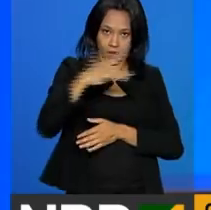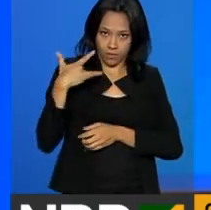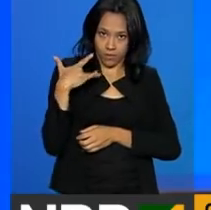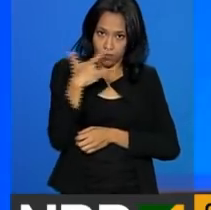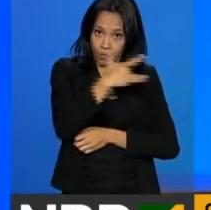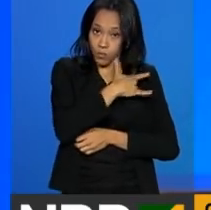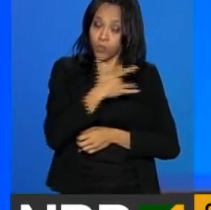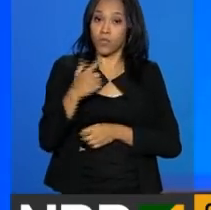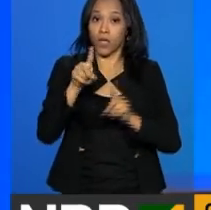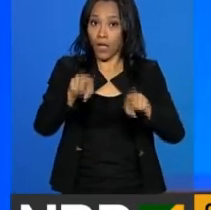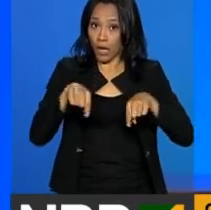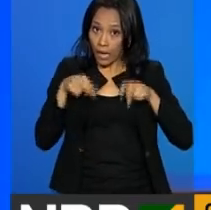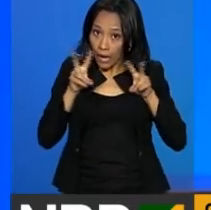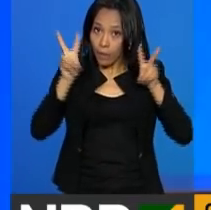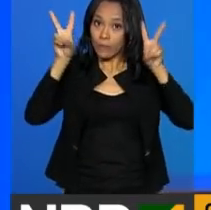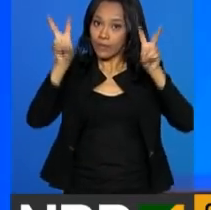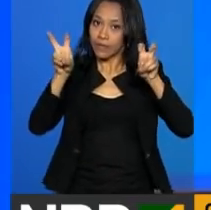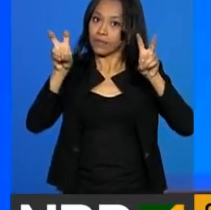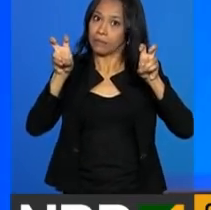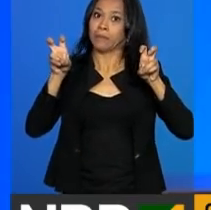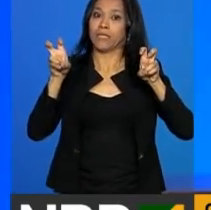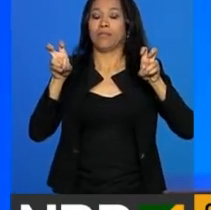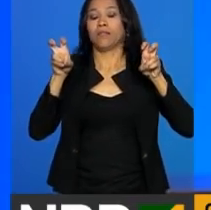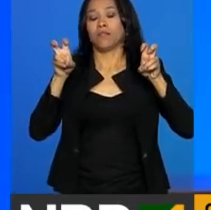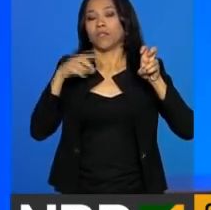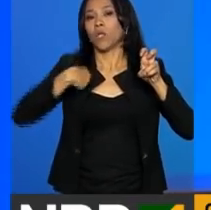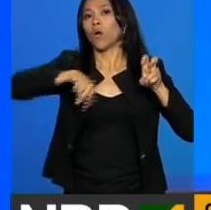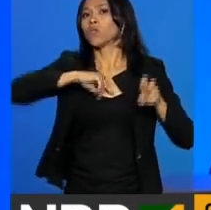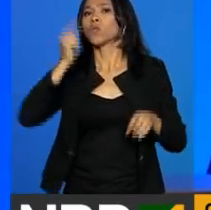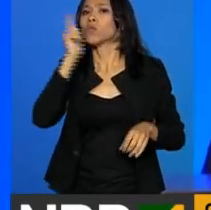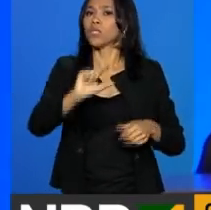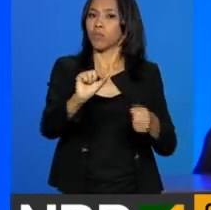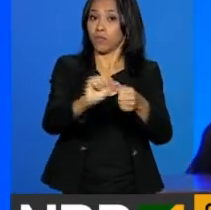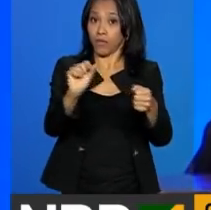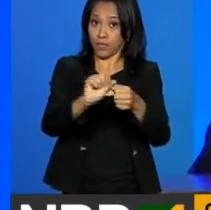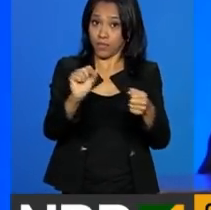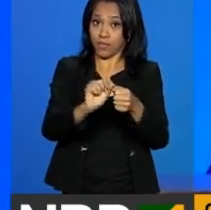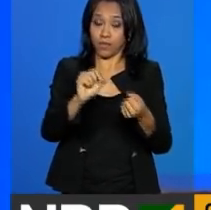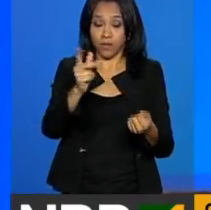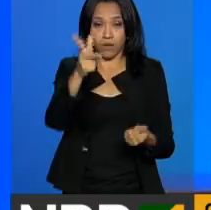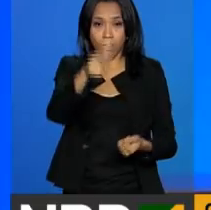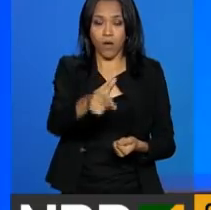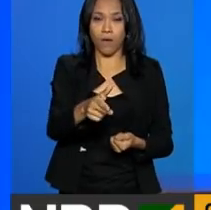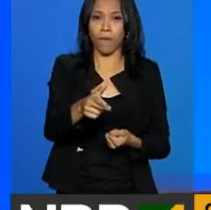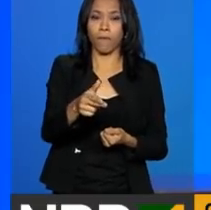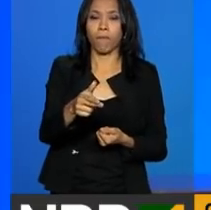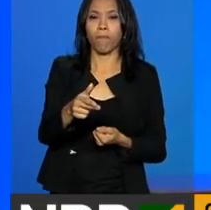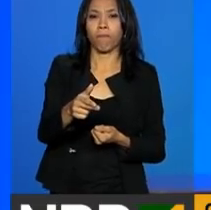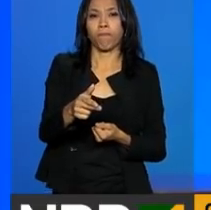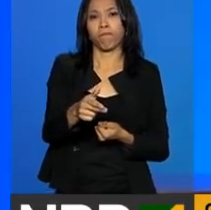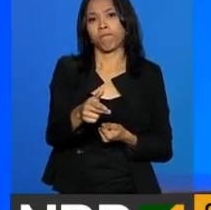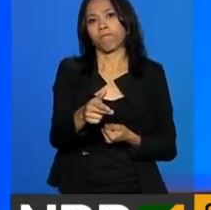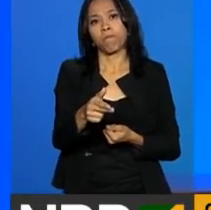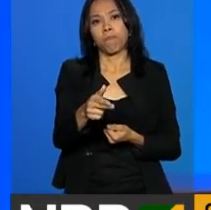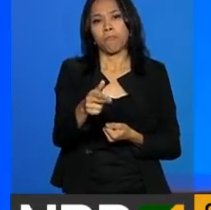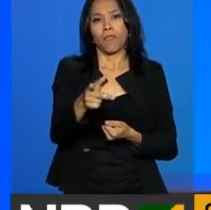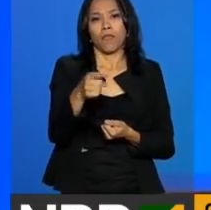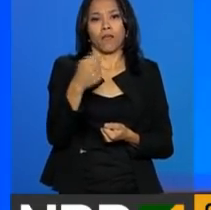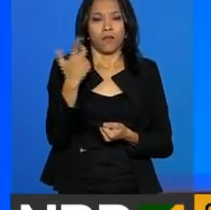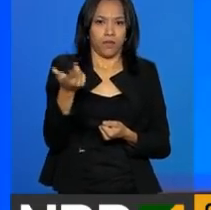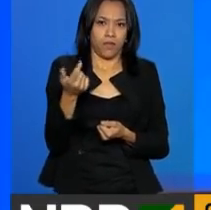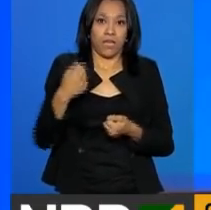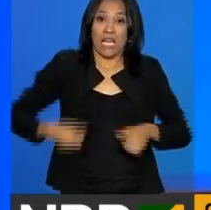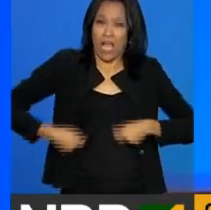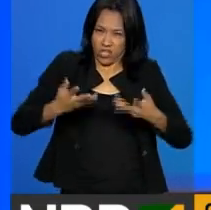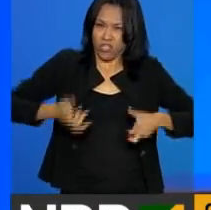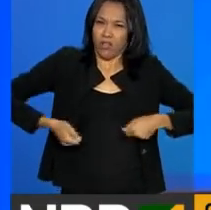que é um tema que angustia todos volto a dizer nós conseguimos fazer economia com gastos questionáveis que